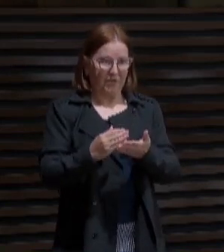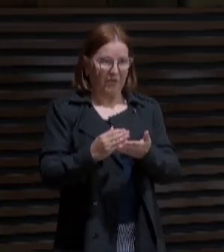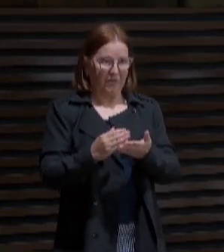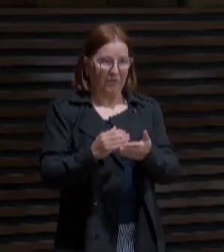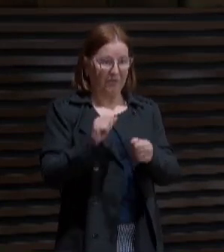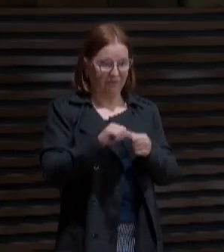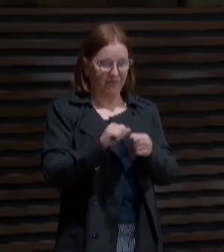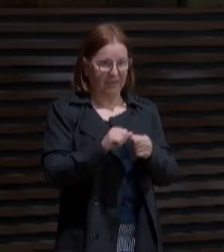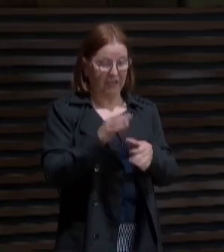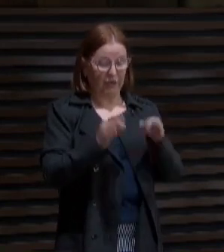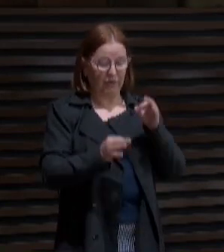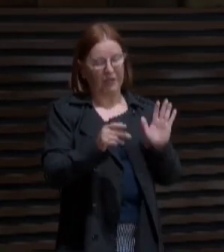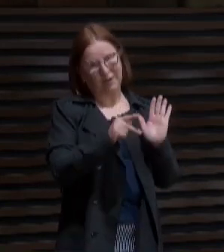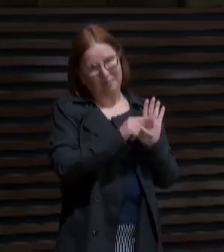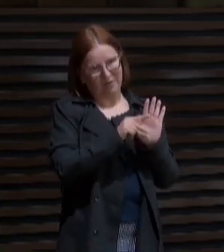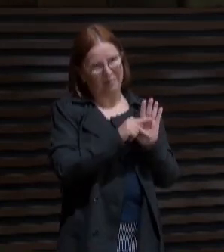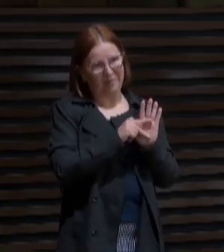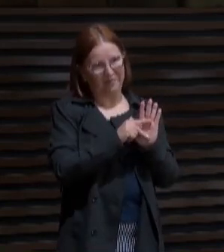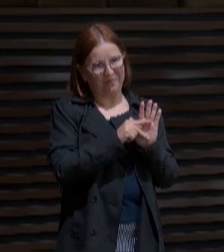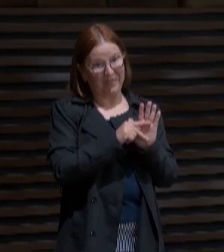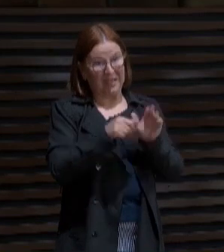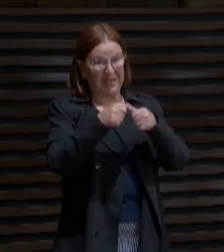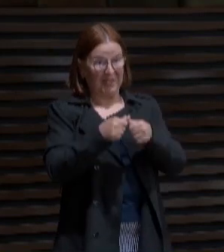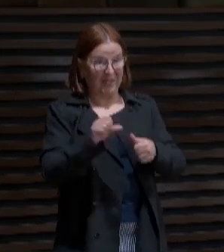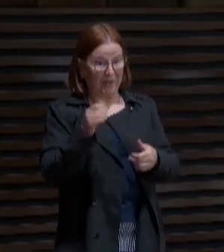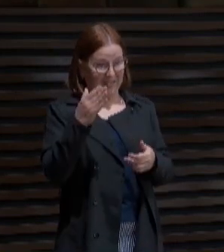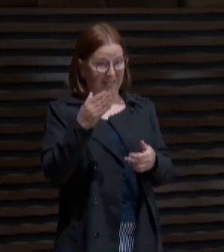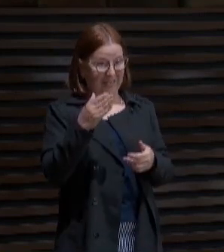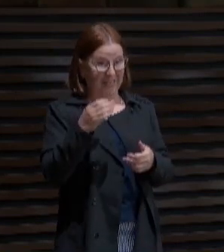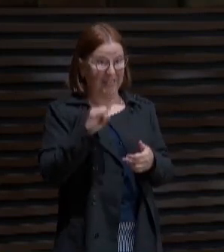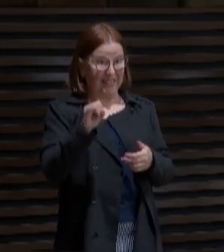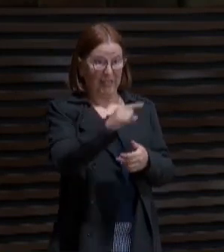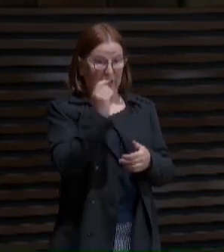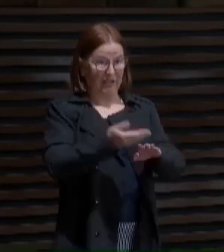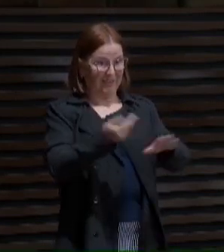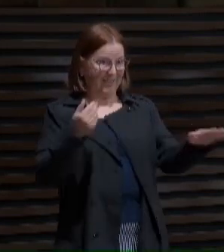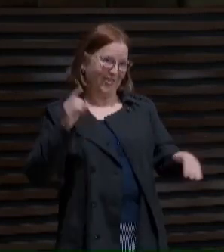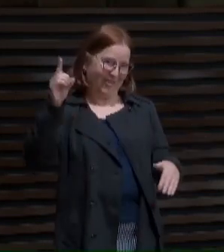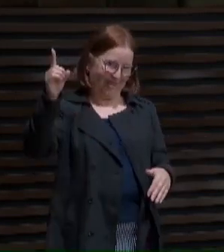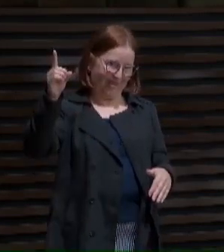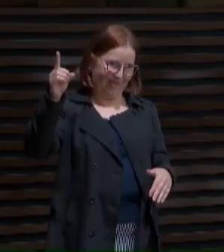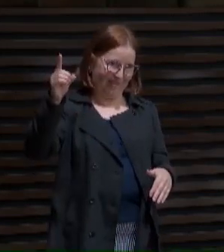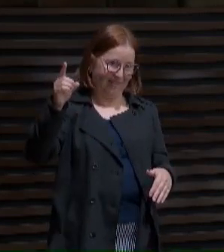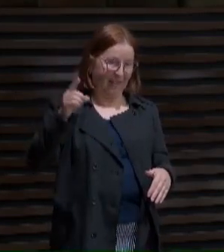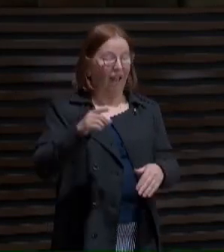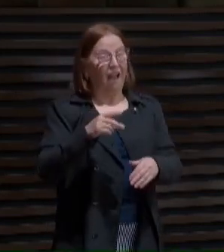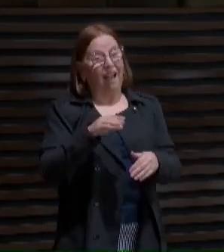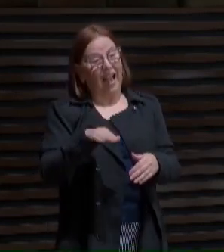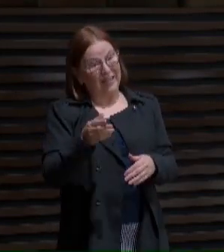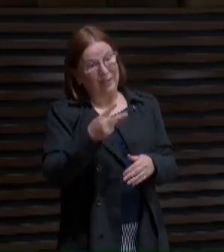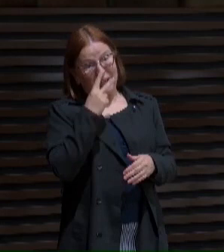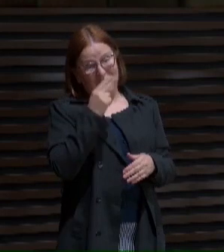própria. É isso que acontece quando nós não temos Deus em nossas vidas e quando achamos que nós